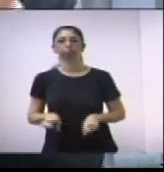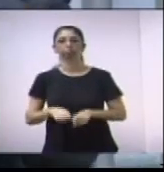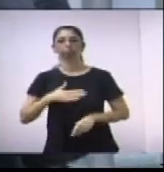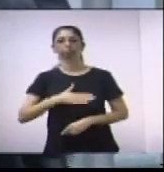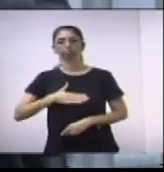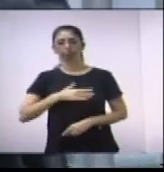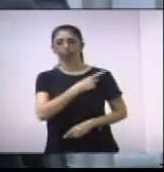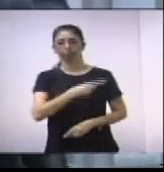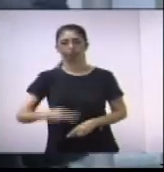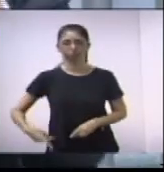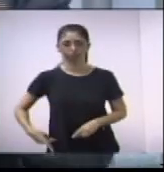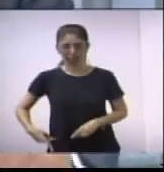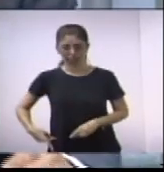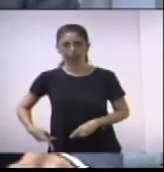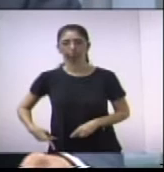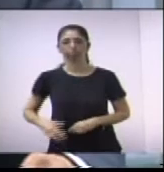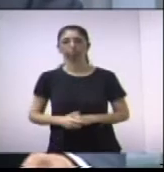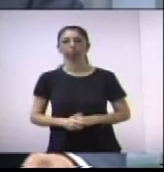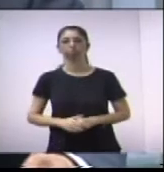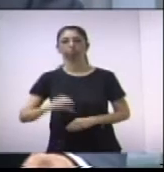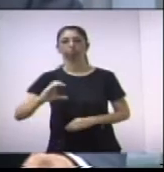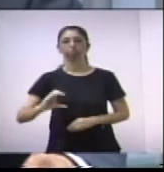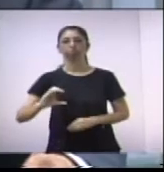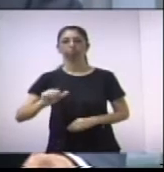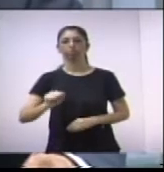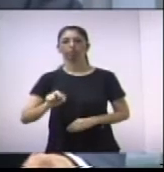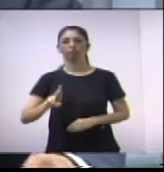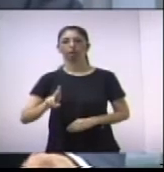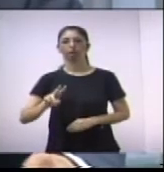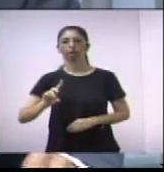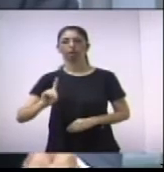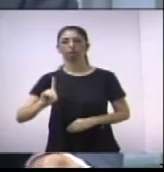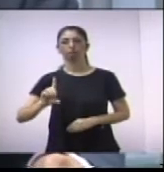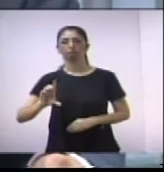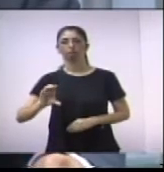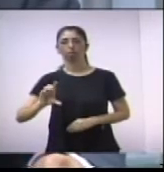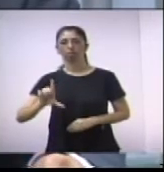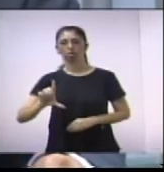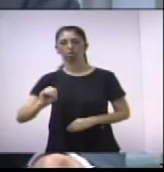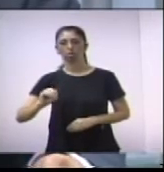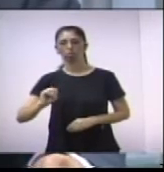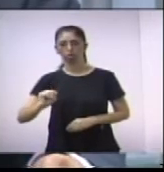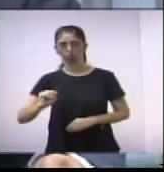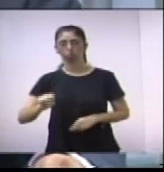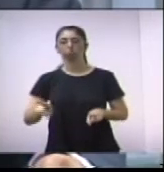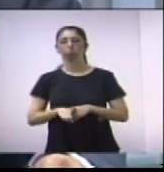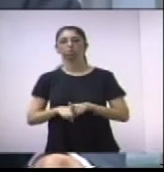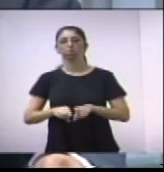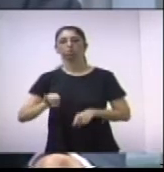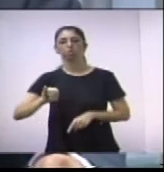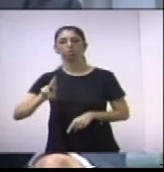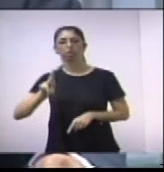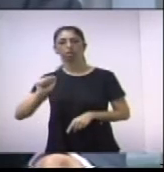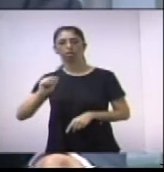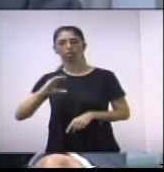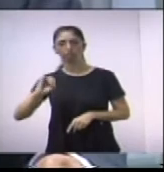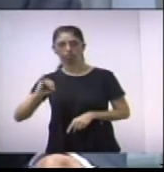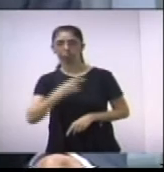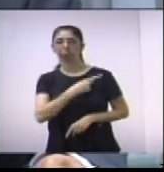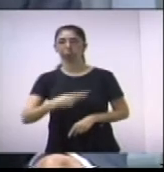do presidente da Pauliprev, o senhor Carlos, o dona Iraci, secretária de